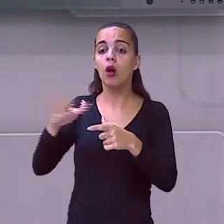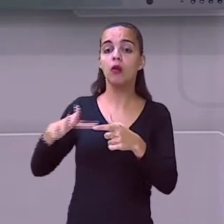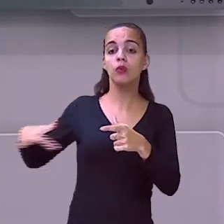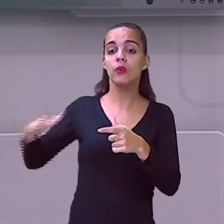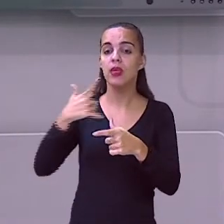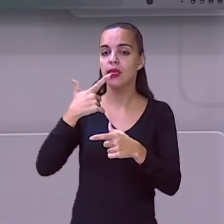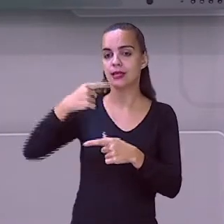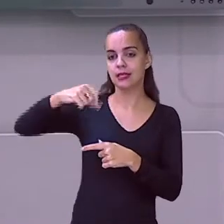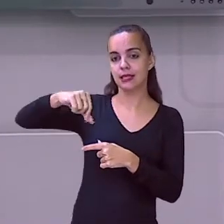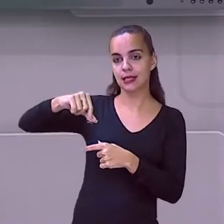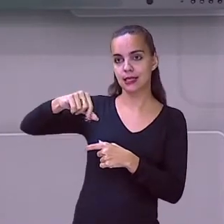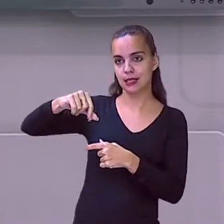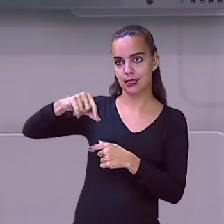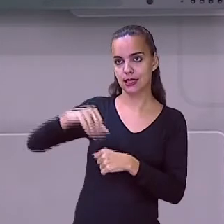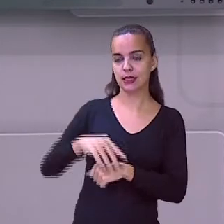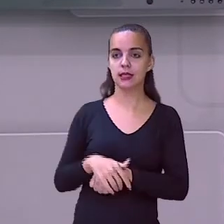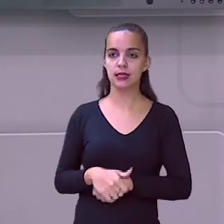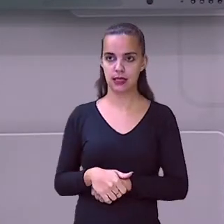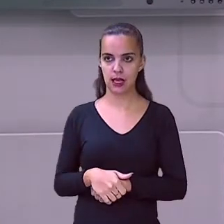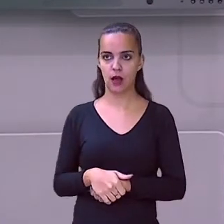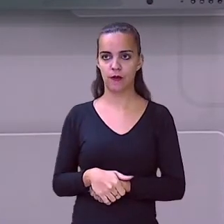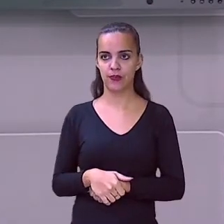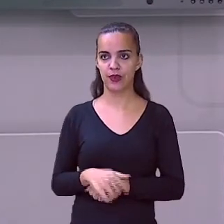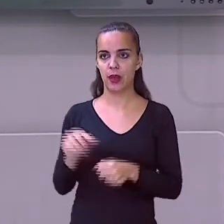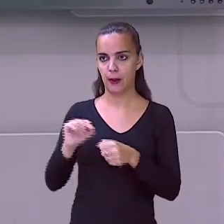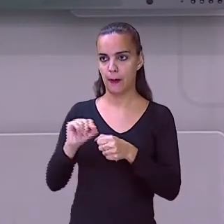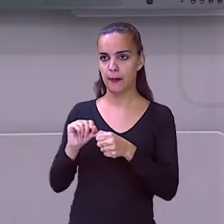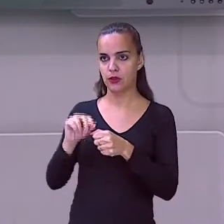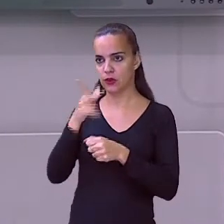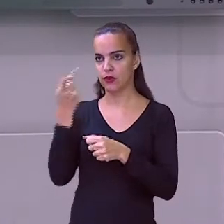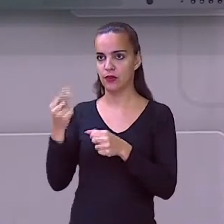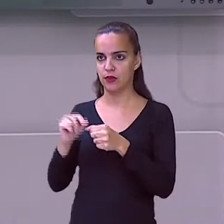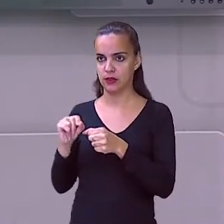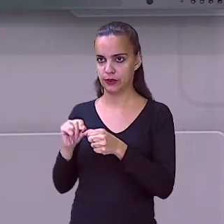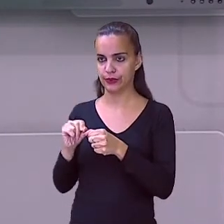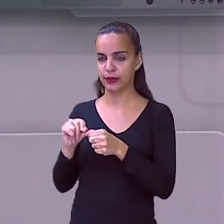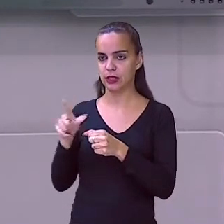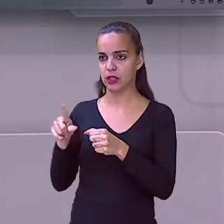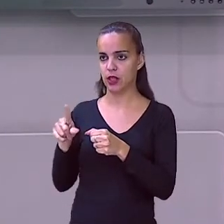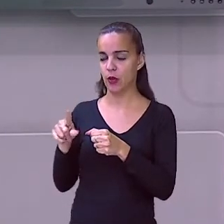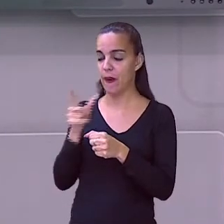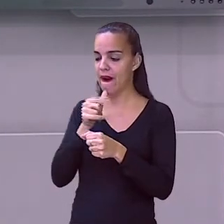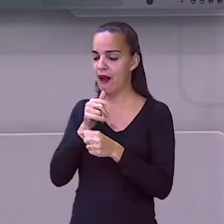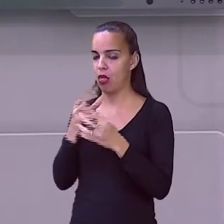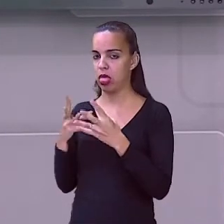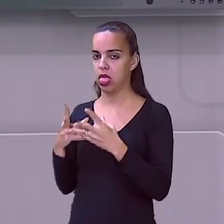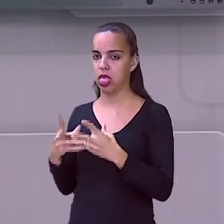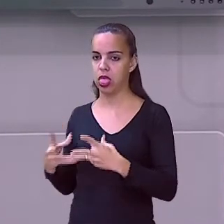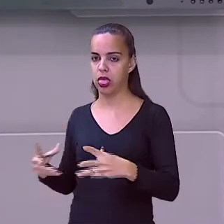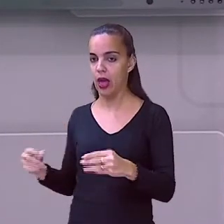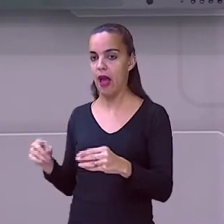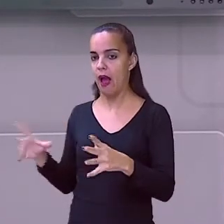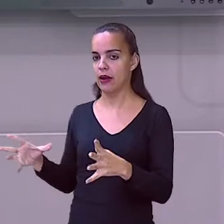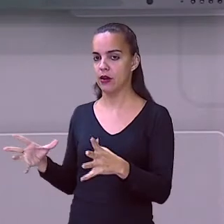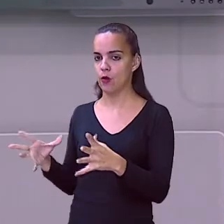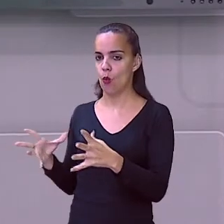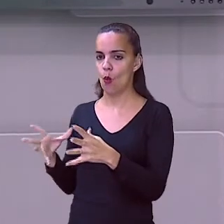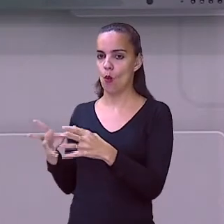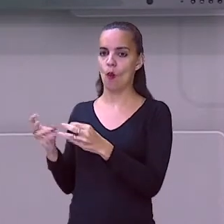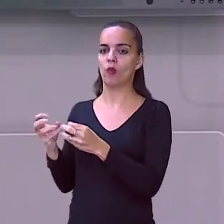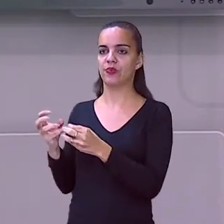sal, mistura homogênea, líquido e sólido. Excelente! Um